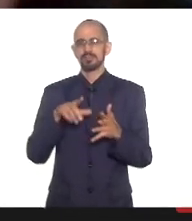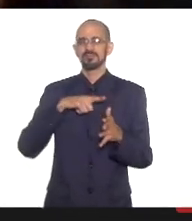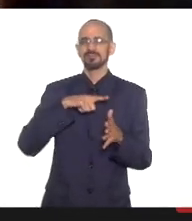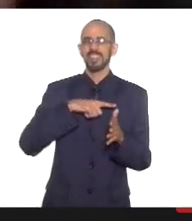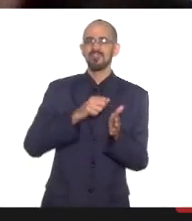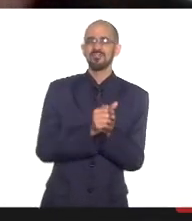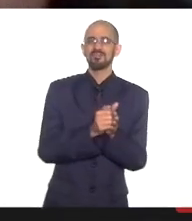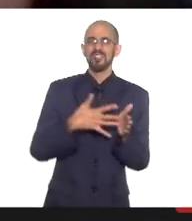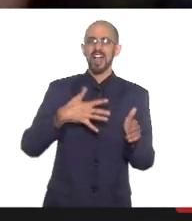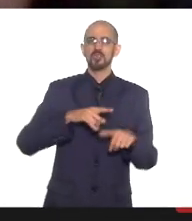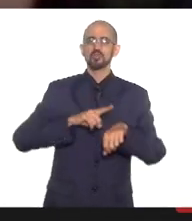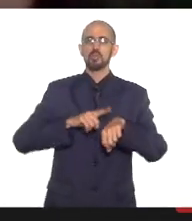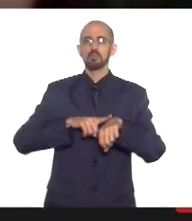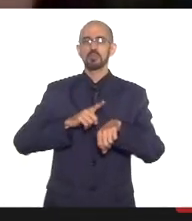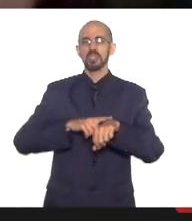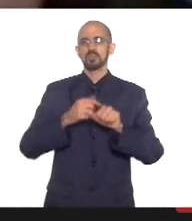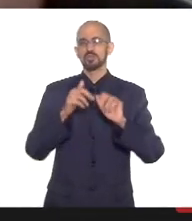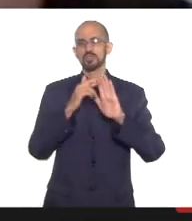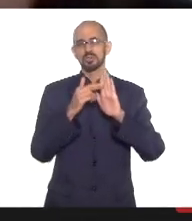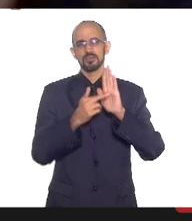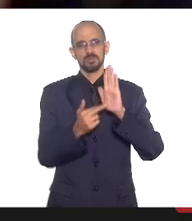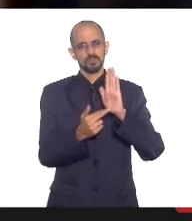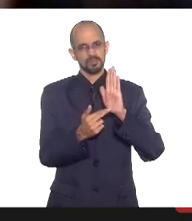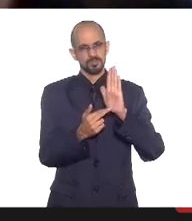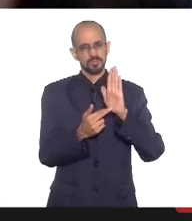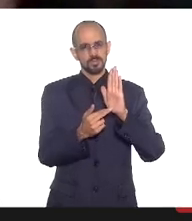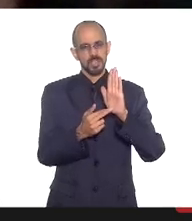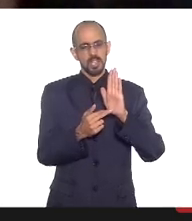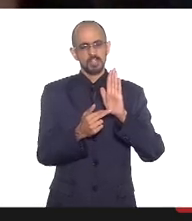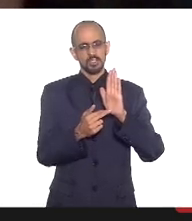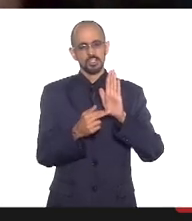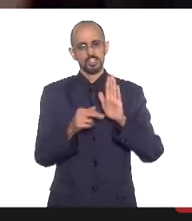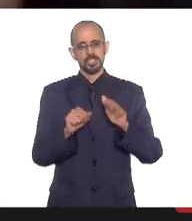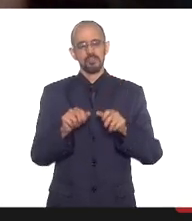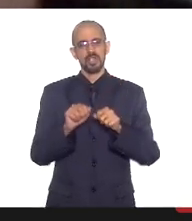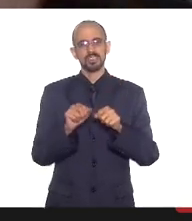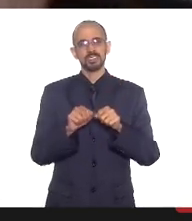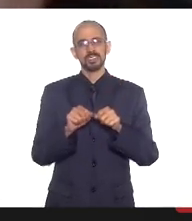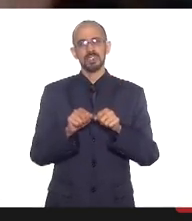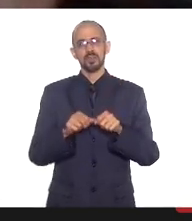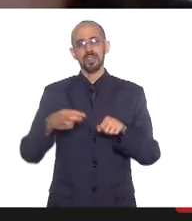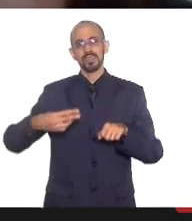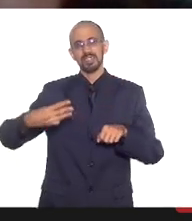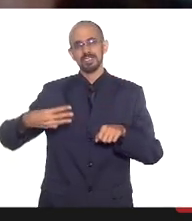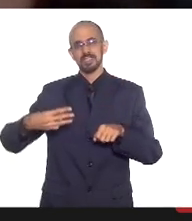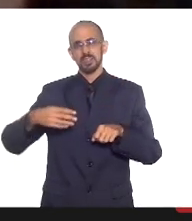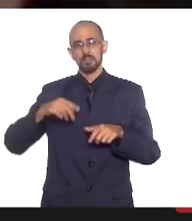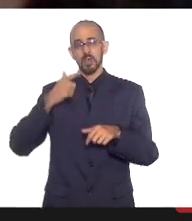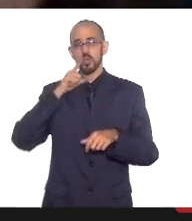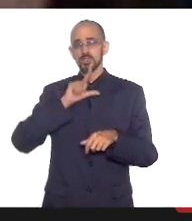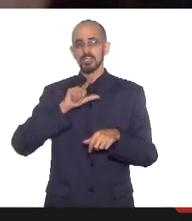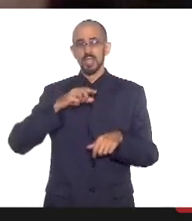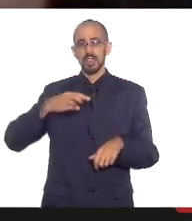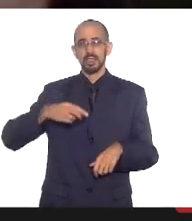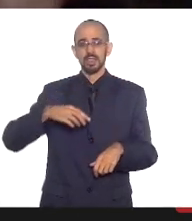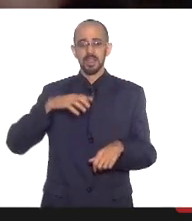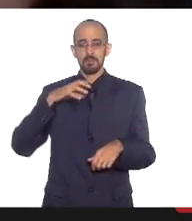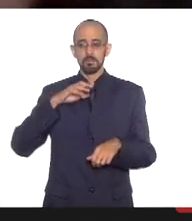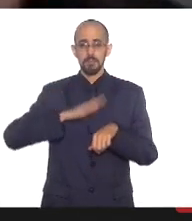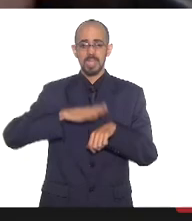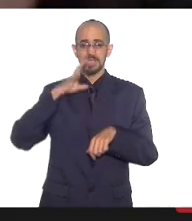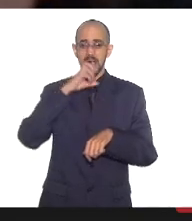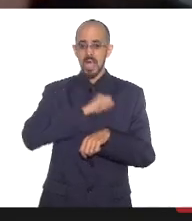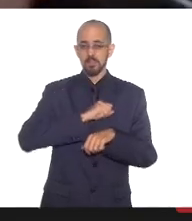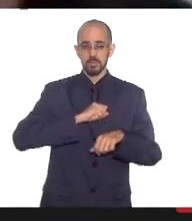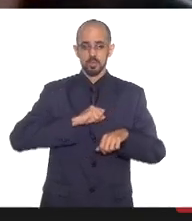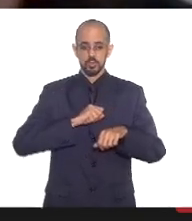serem cumpridas a gente mal tá conseguindo fazer a fase 3 para conseguir ter de uma forma mais rápida vacina para ser distribuída para a população